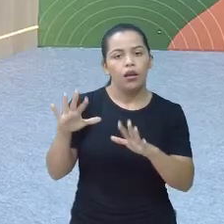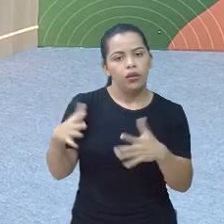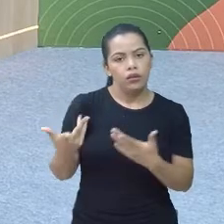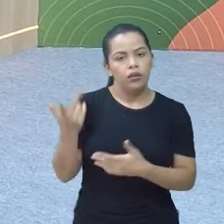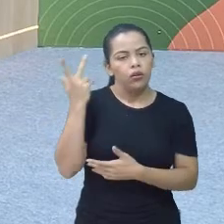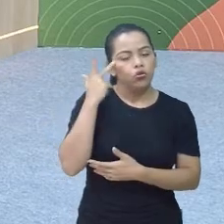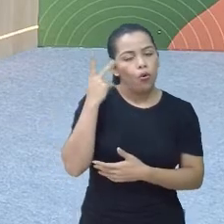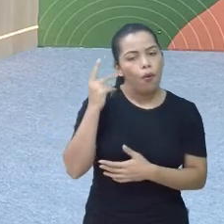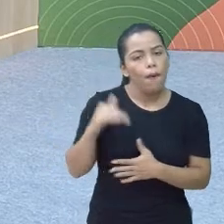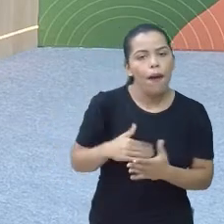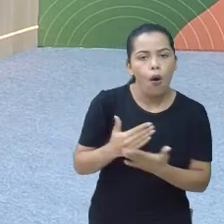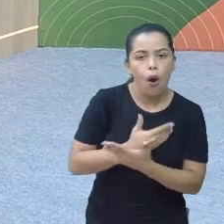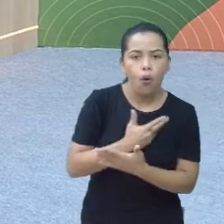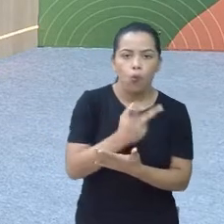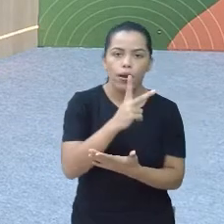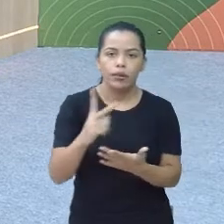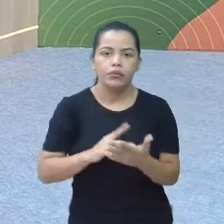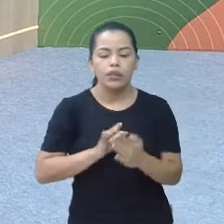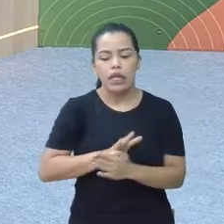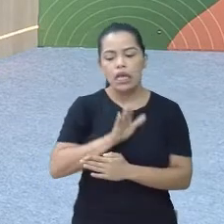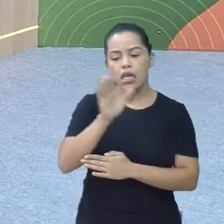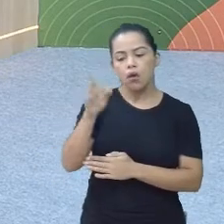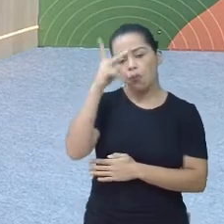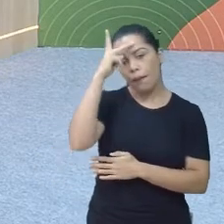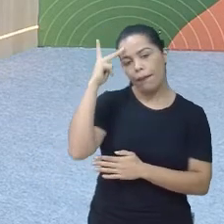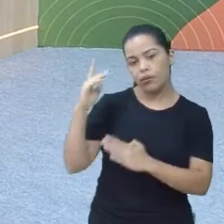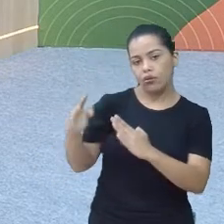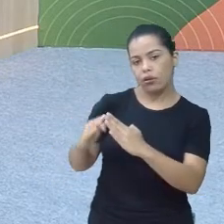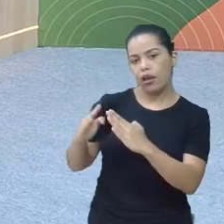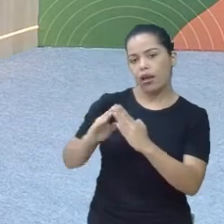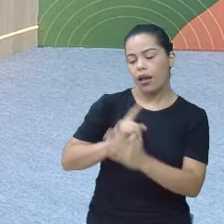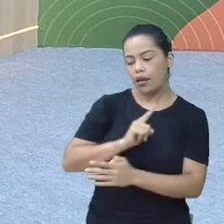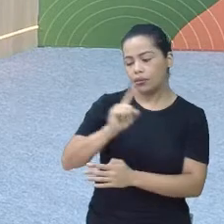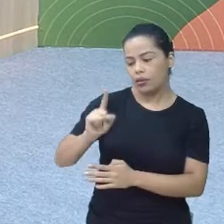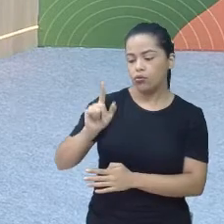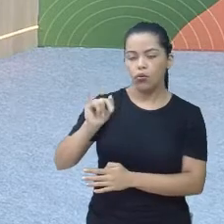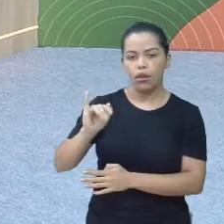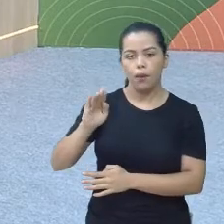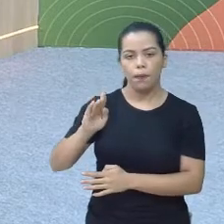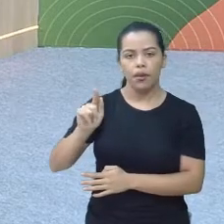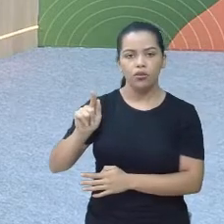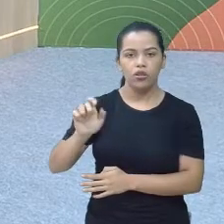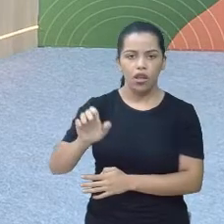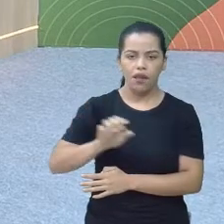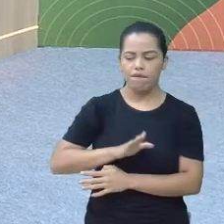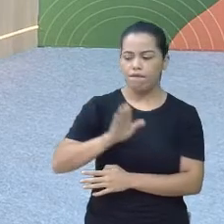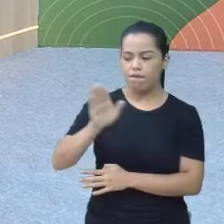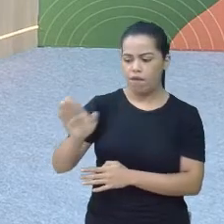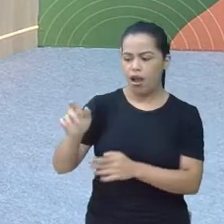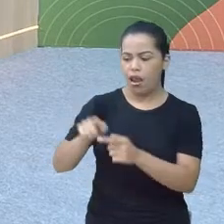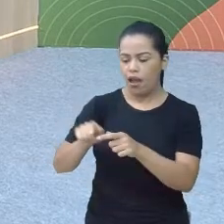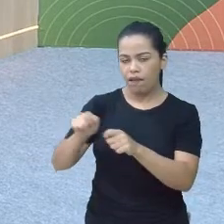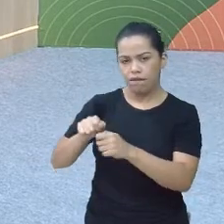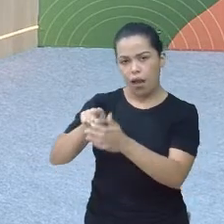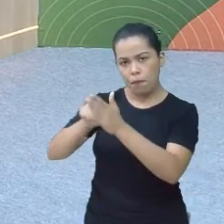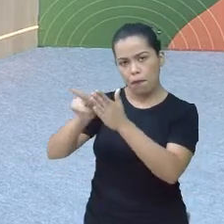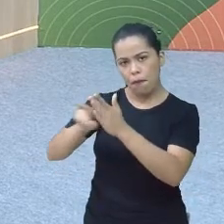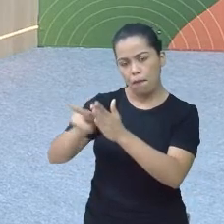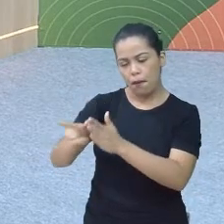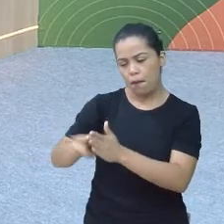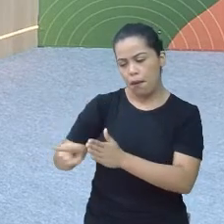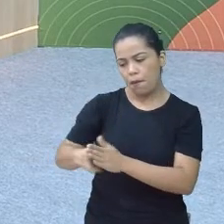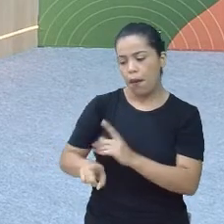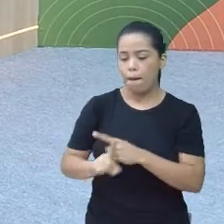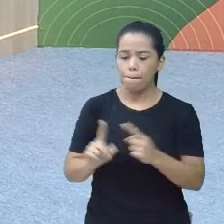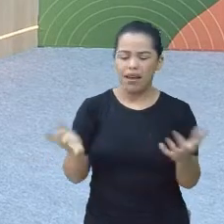IBGE faça esse mapeamento de casa em casa, especialmente antes da pandemia, né? Aí agora, depois com o Covid,